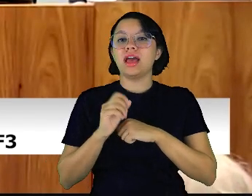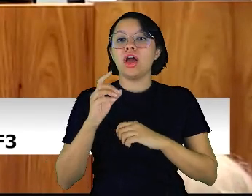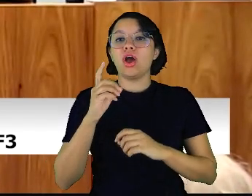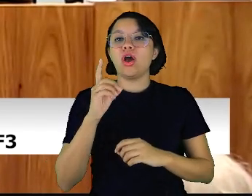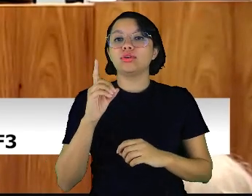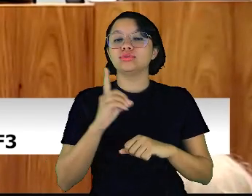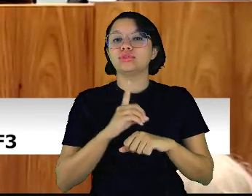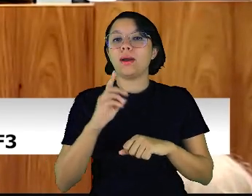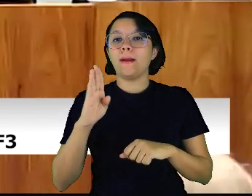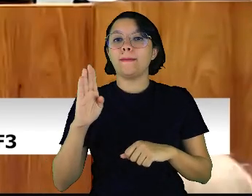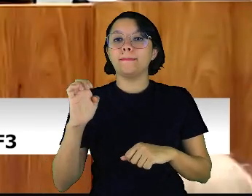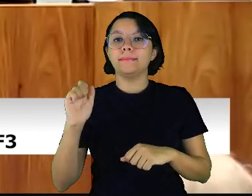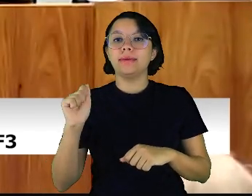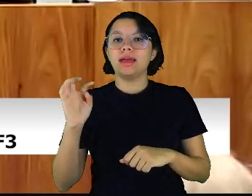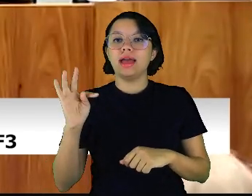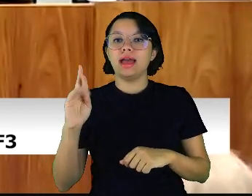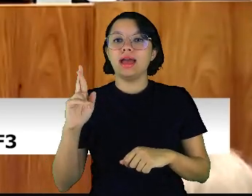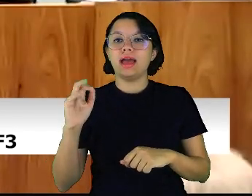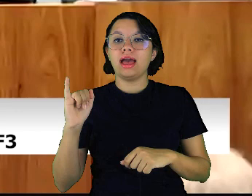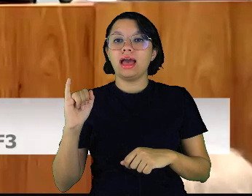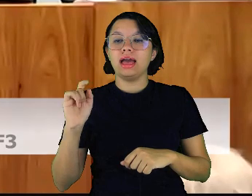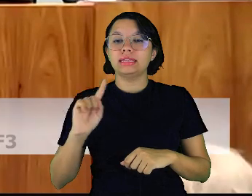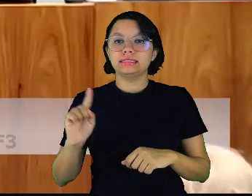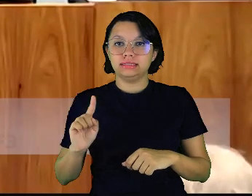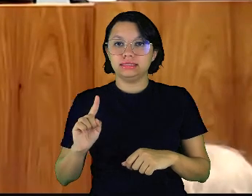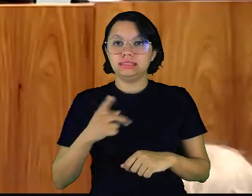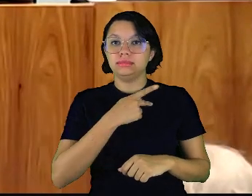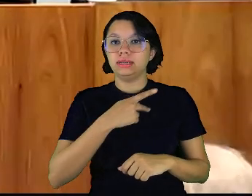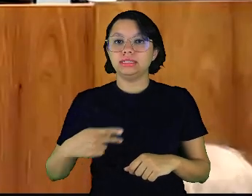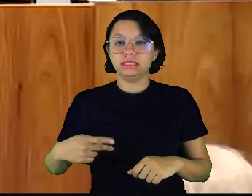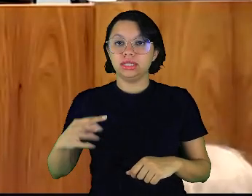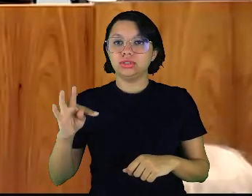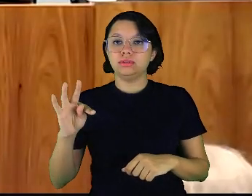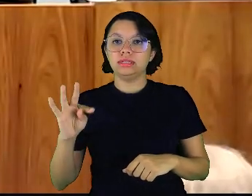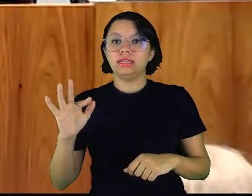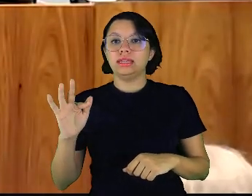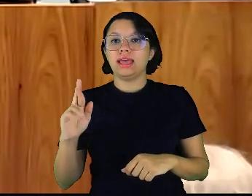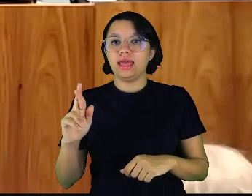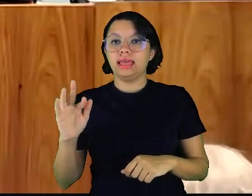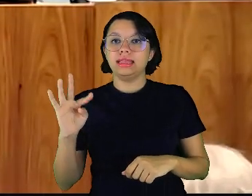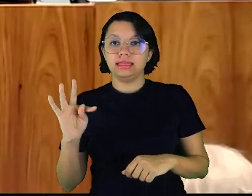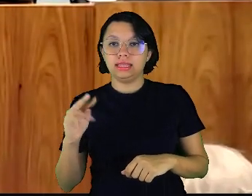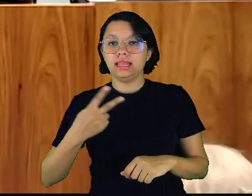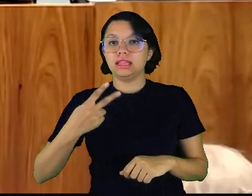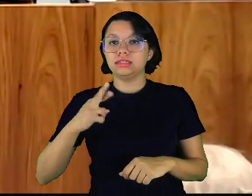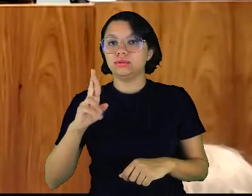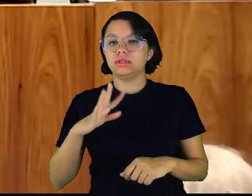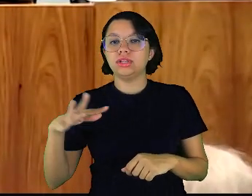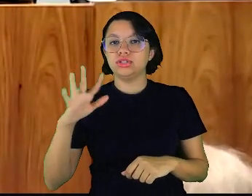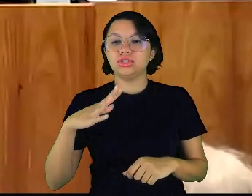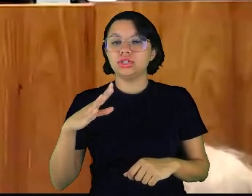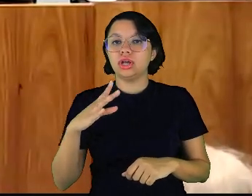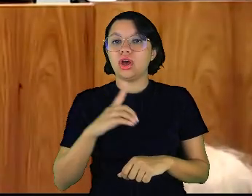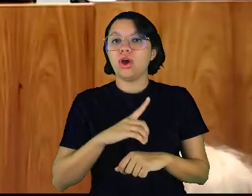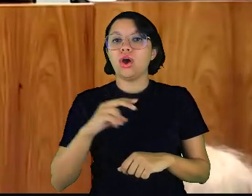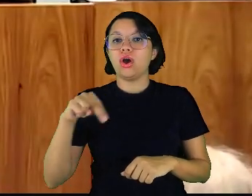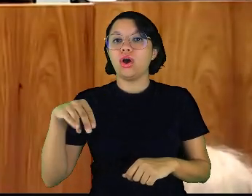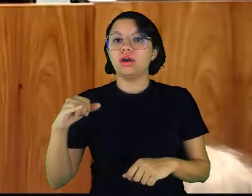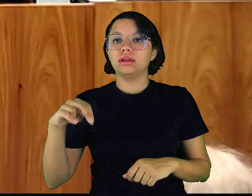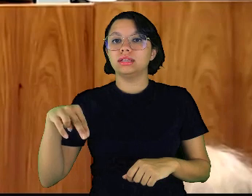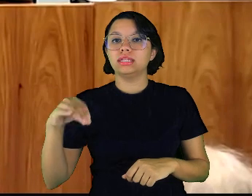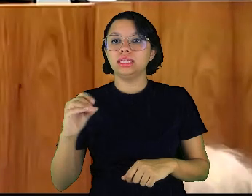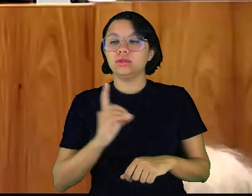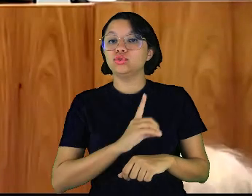doutora Beatriz de Lima Pereira, presidente do TRT da Segunda Região, doutor Nino, nosso diretor